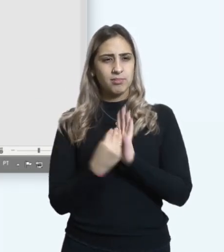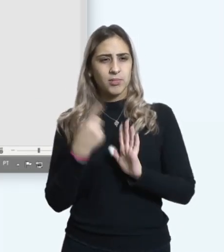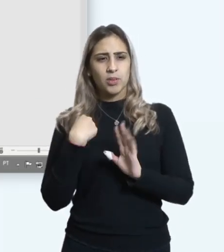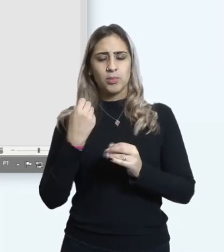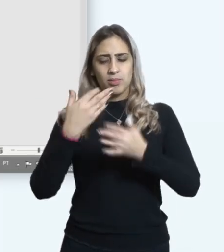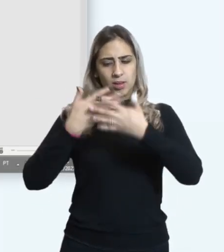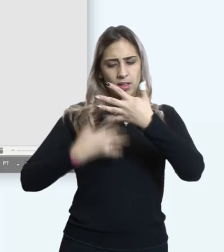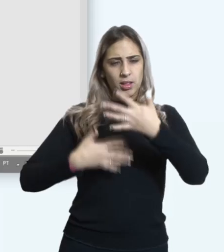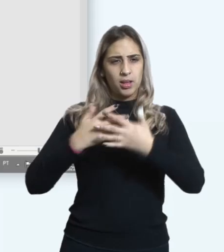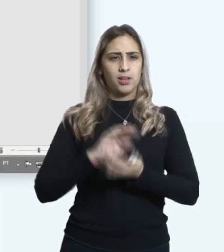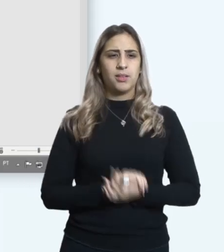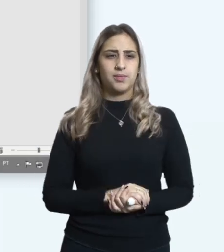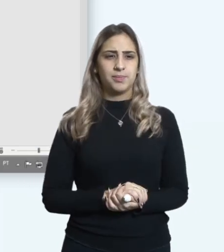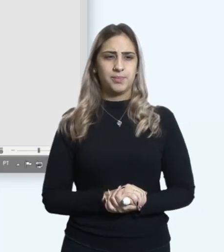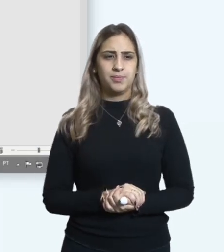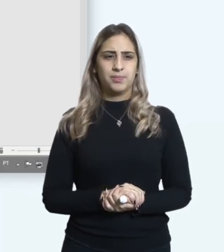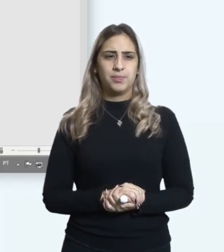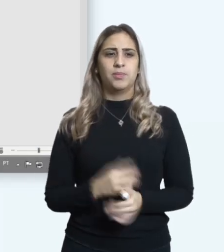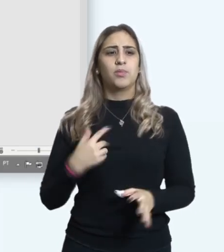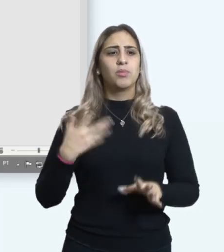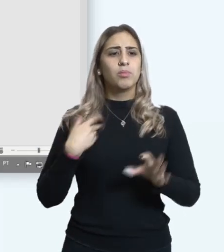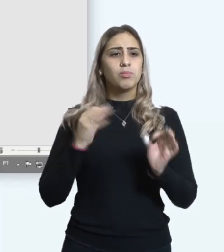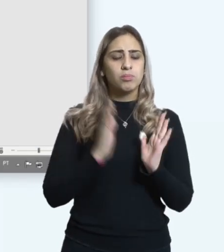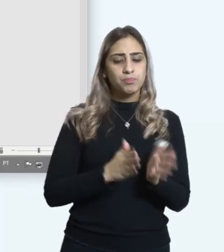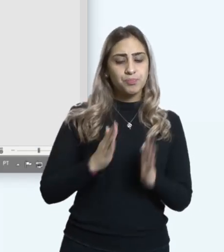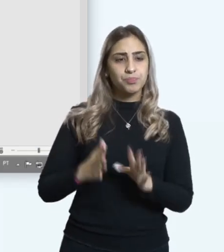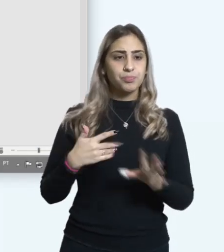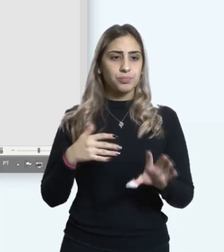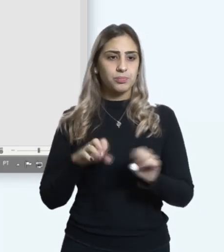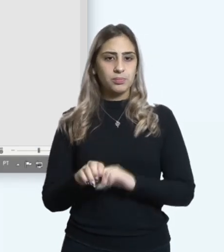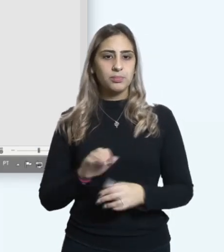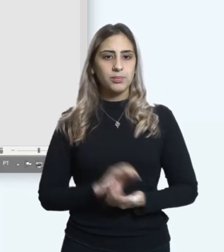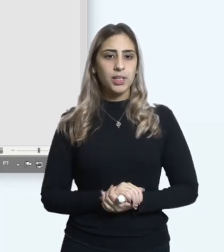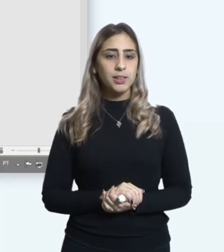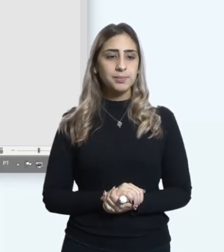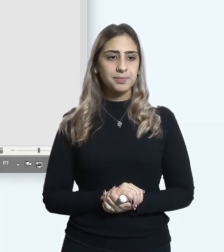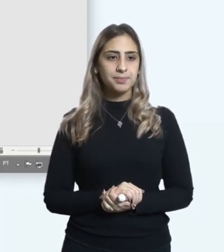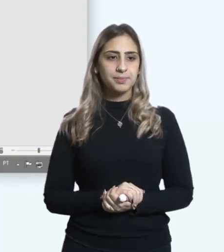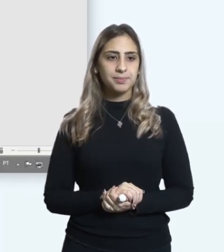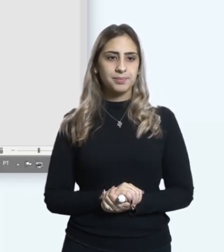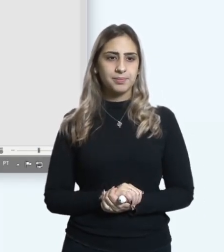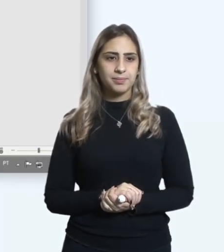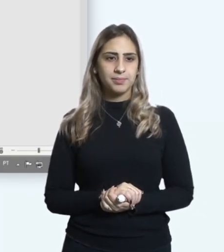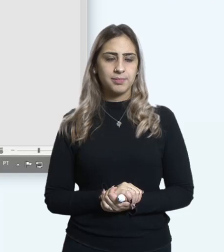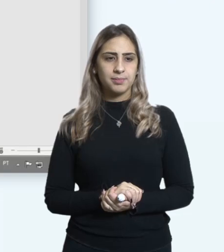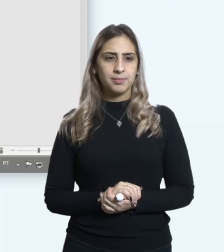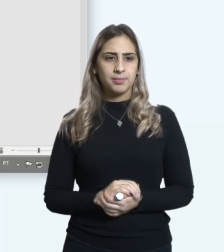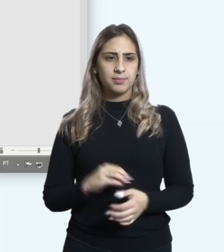capa. Você só vai formatando para um jeito que fica mais fácil de ler.